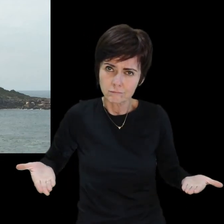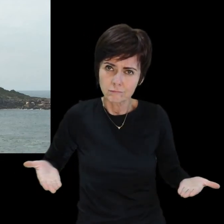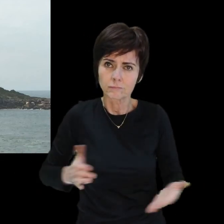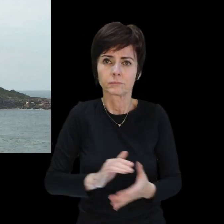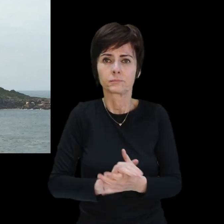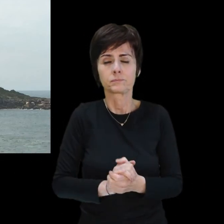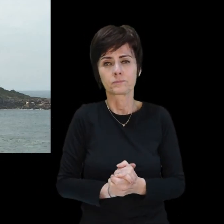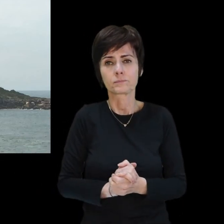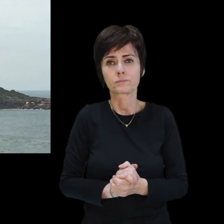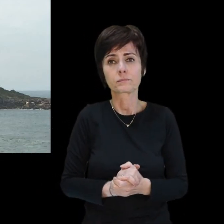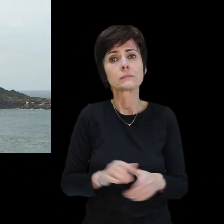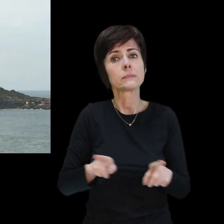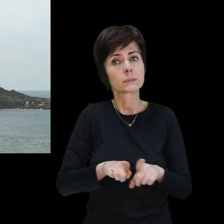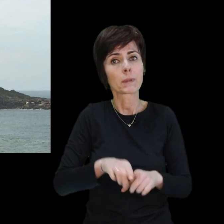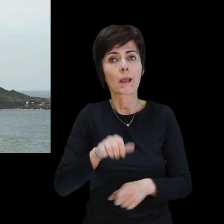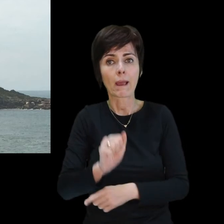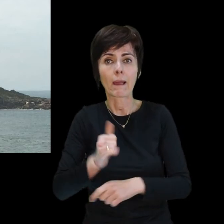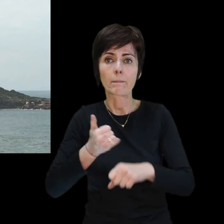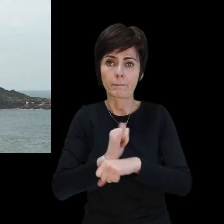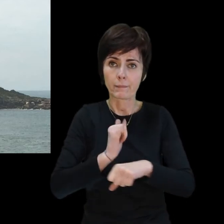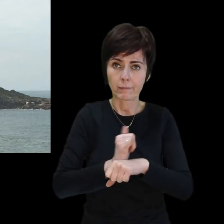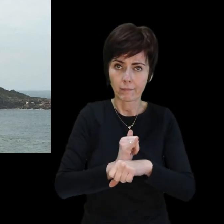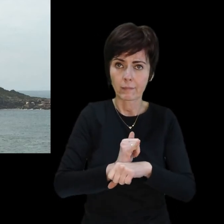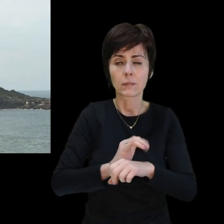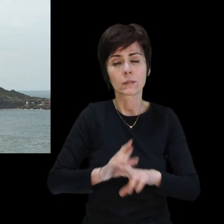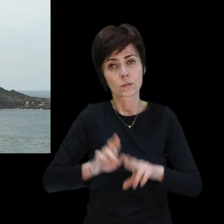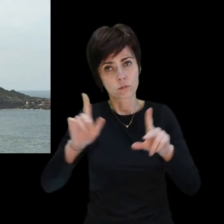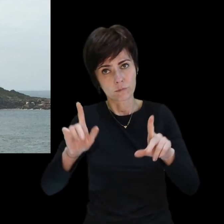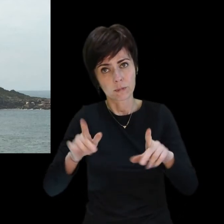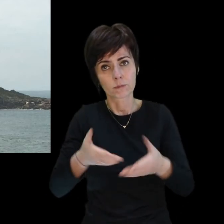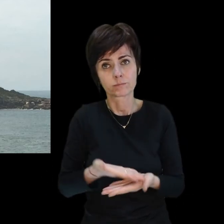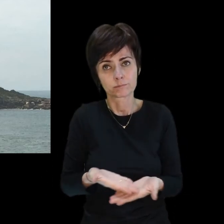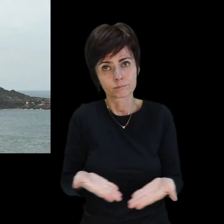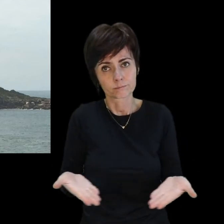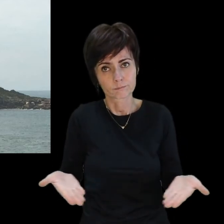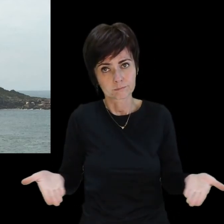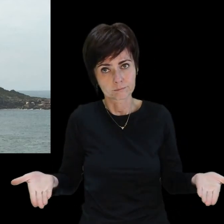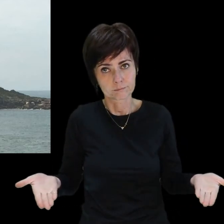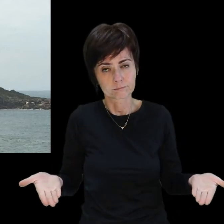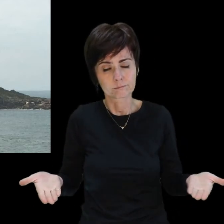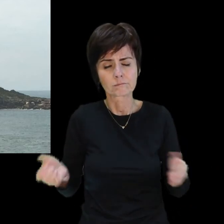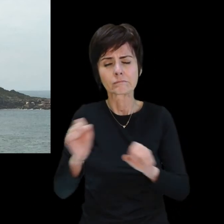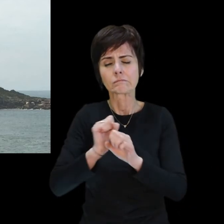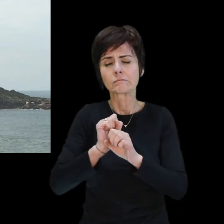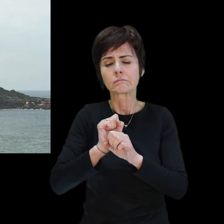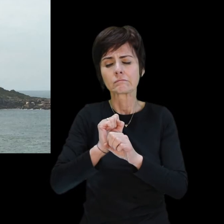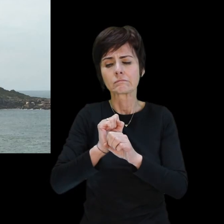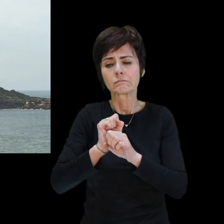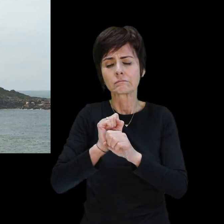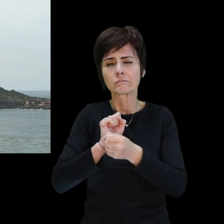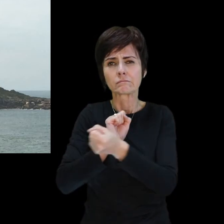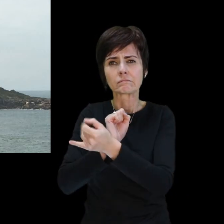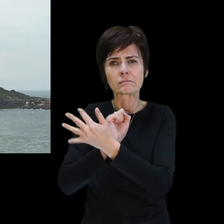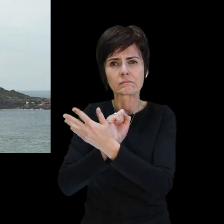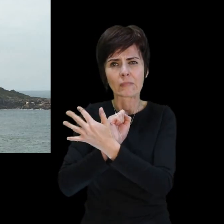sódio, hidróxido de cálcio, e os óxidos de ametais, como óxido de enxofre e nitrogênio, que eu já falei, produzem